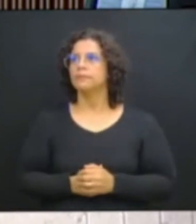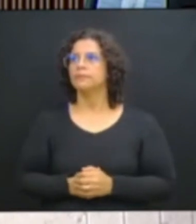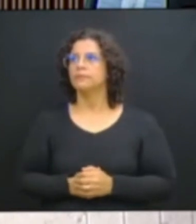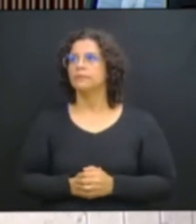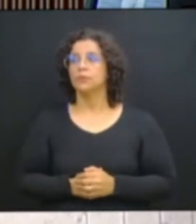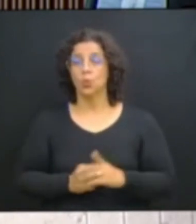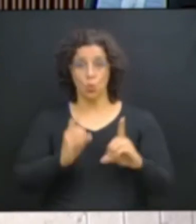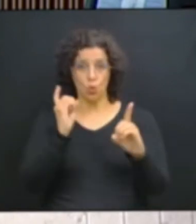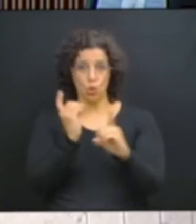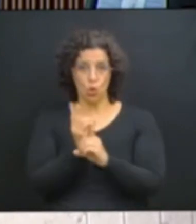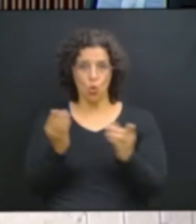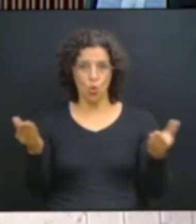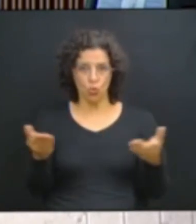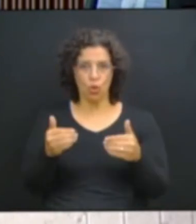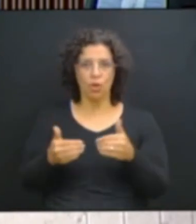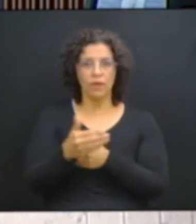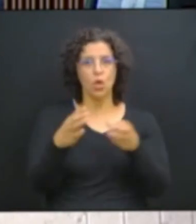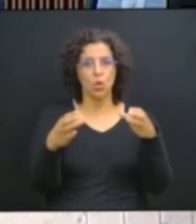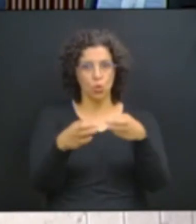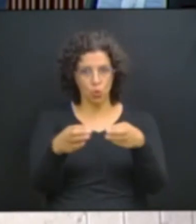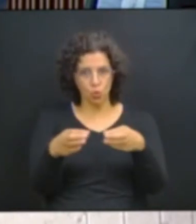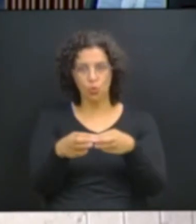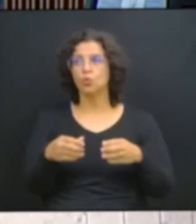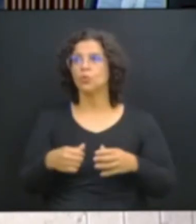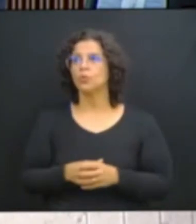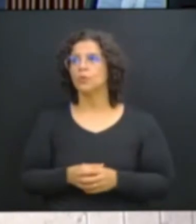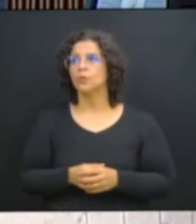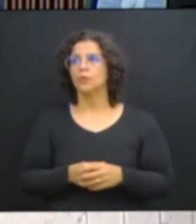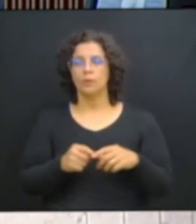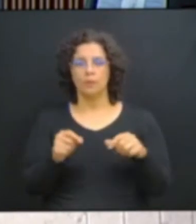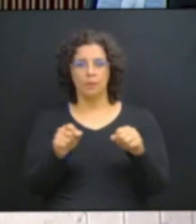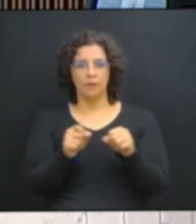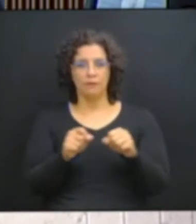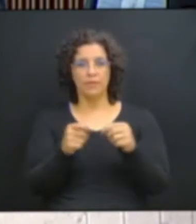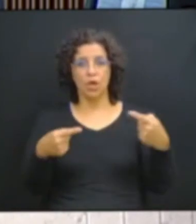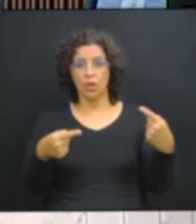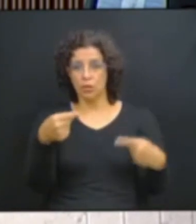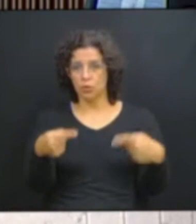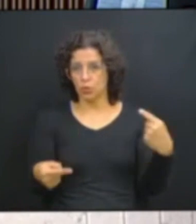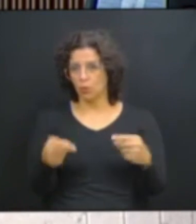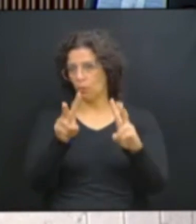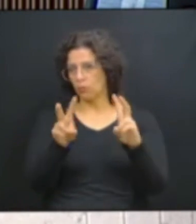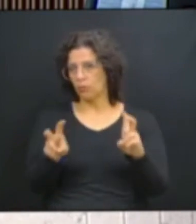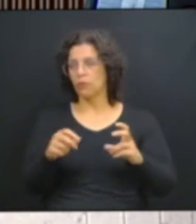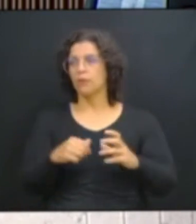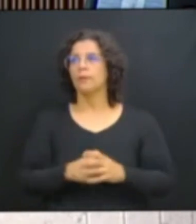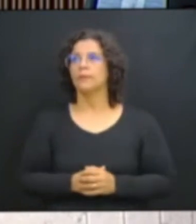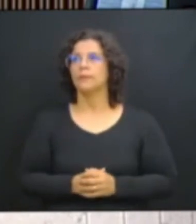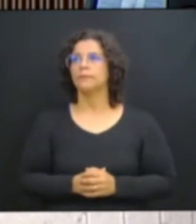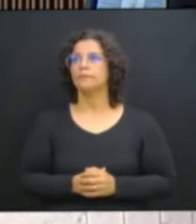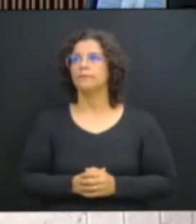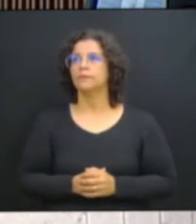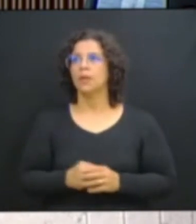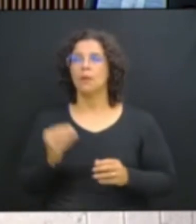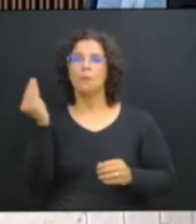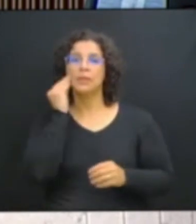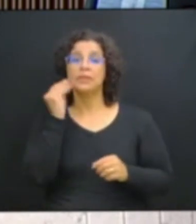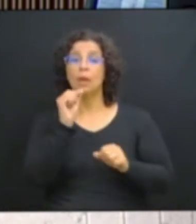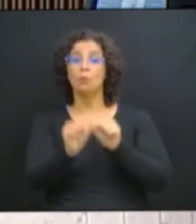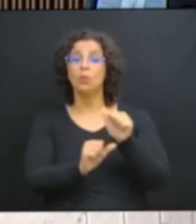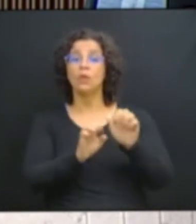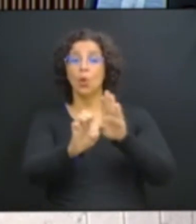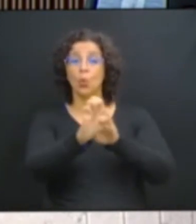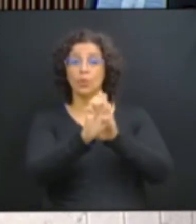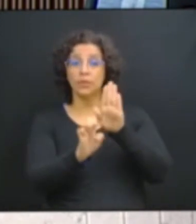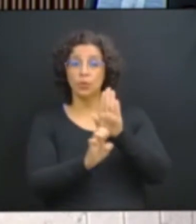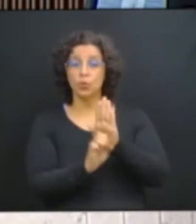um encontro da categoria para fazer a discussão, para alterar o estatuto no